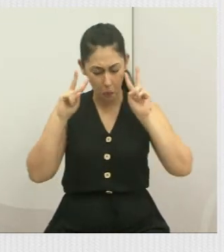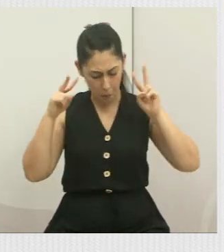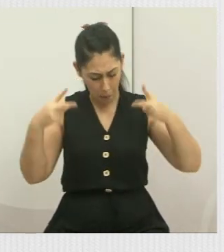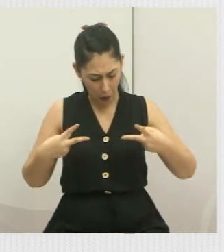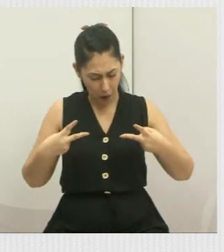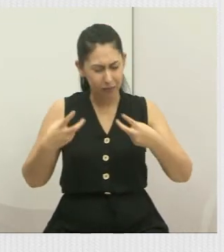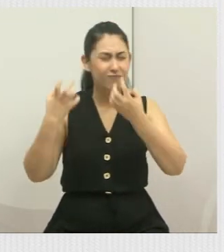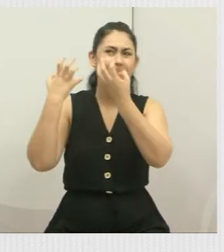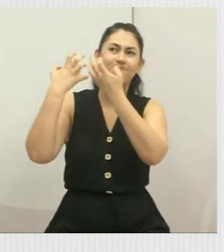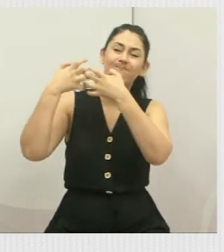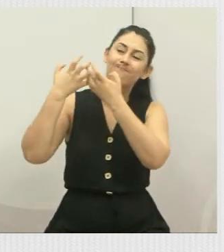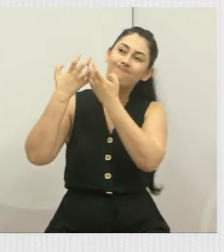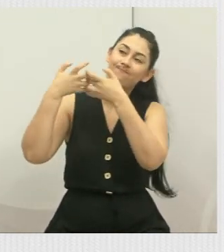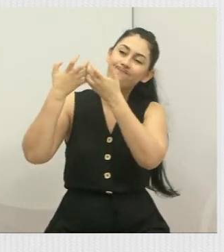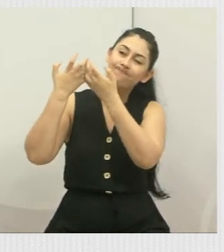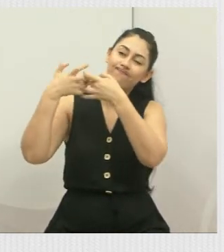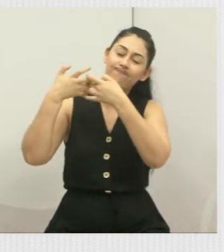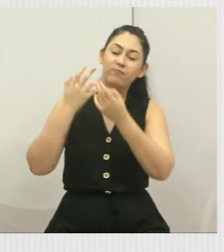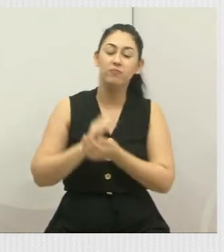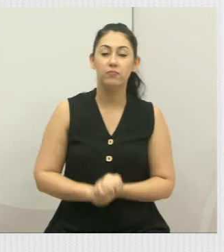Pense um pouquinho sobre isso.